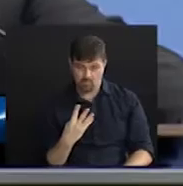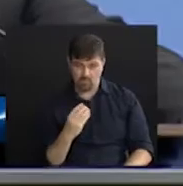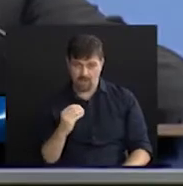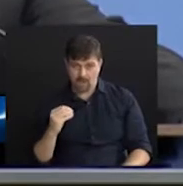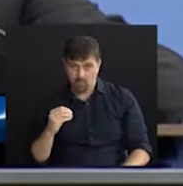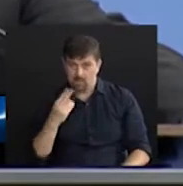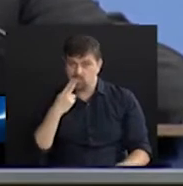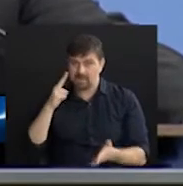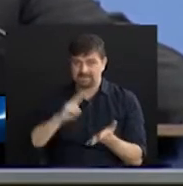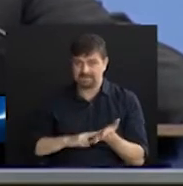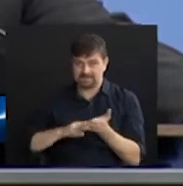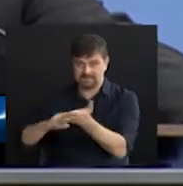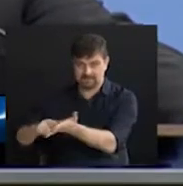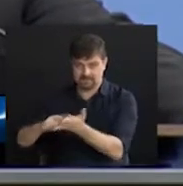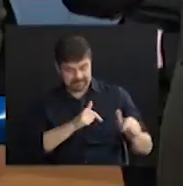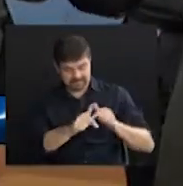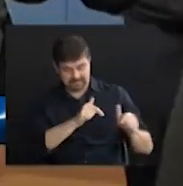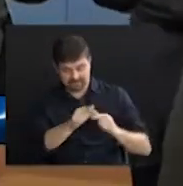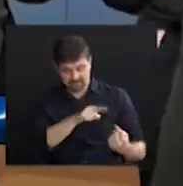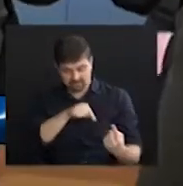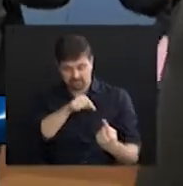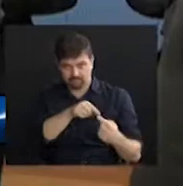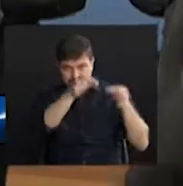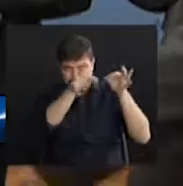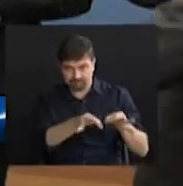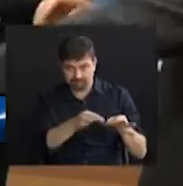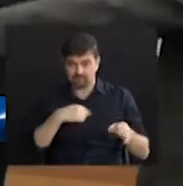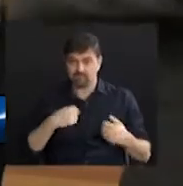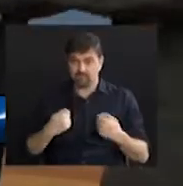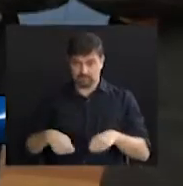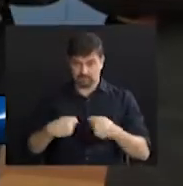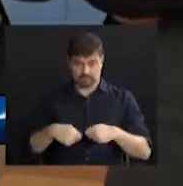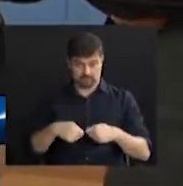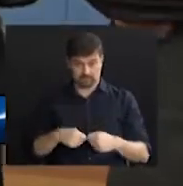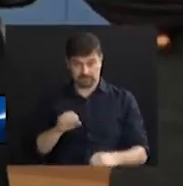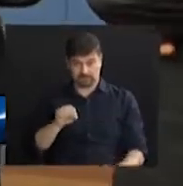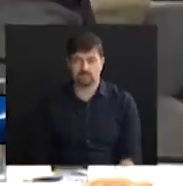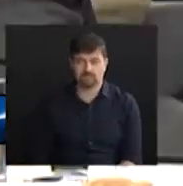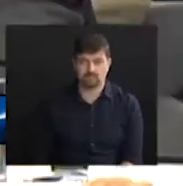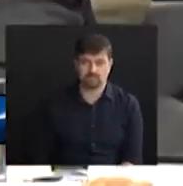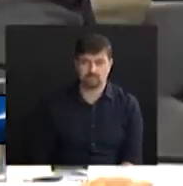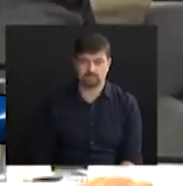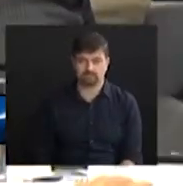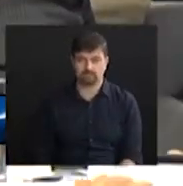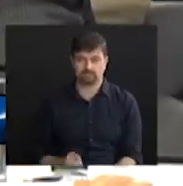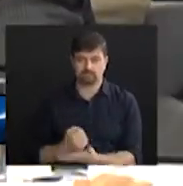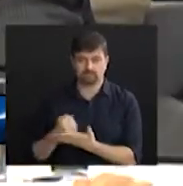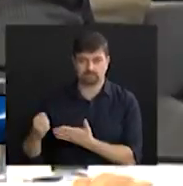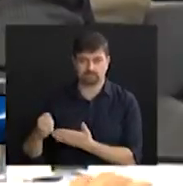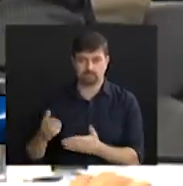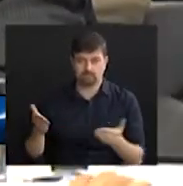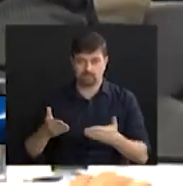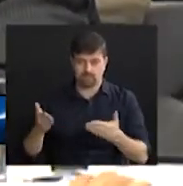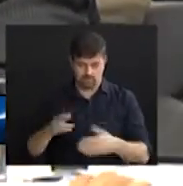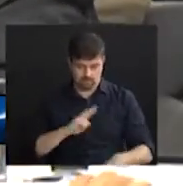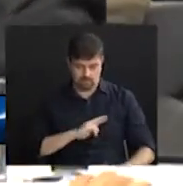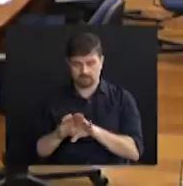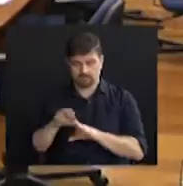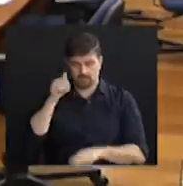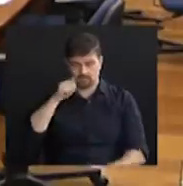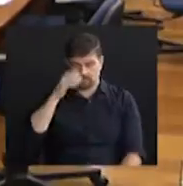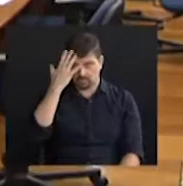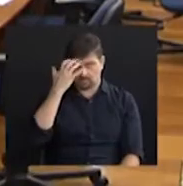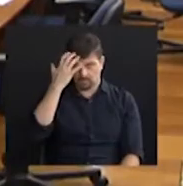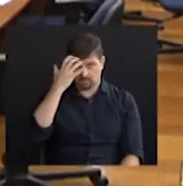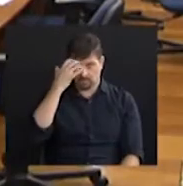Campinas. Os vereadores Jorge Schneider e Jairson Canário falaram sobre a repercussão do projeto de lei sobre as OSs em Campinas.